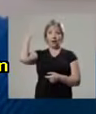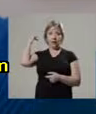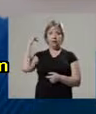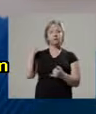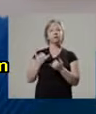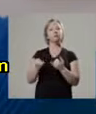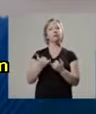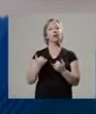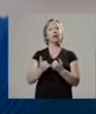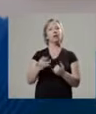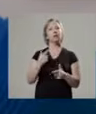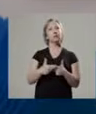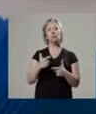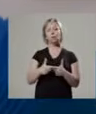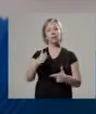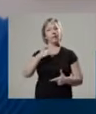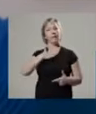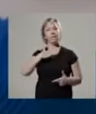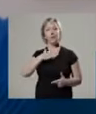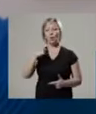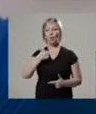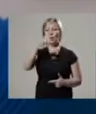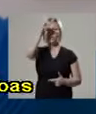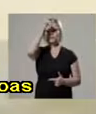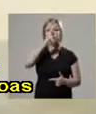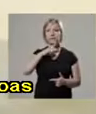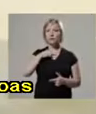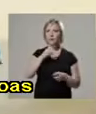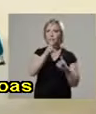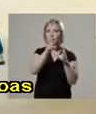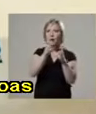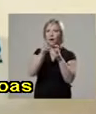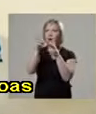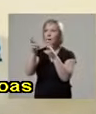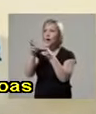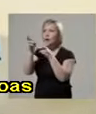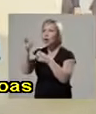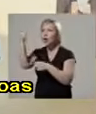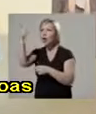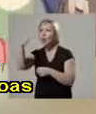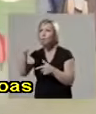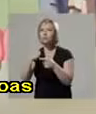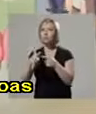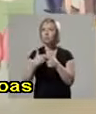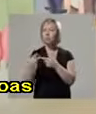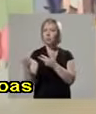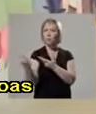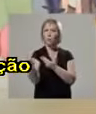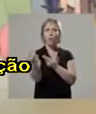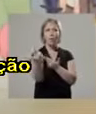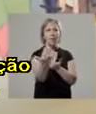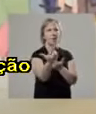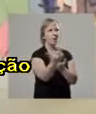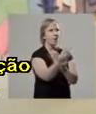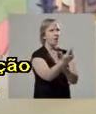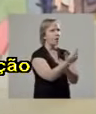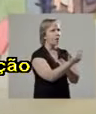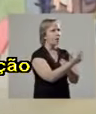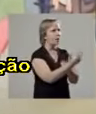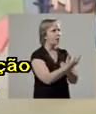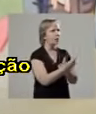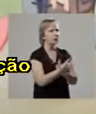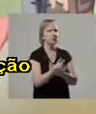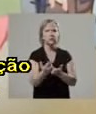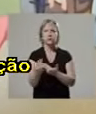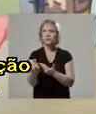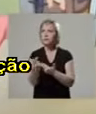problema eminentemente pessoal, não é? Era eu só. E quando eu pude conhecer outras pessoas e